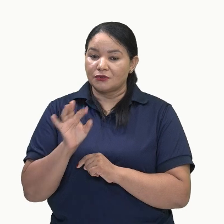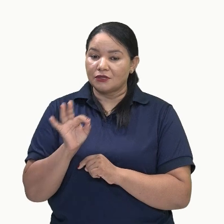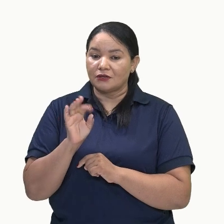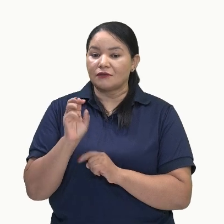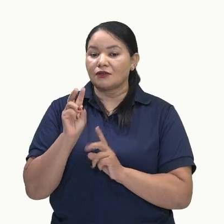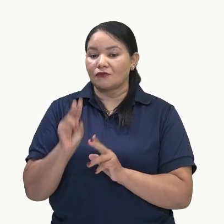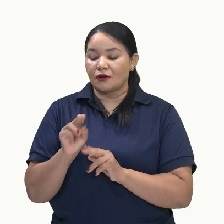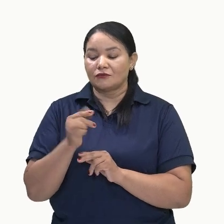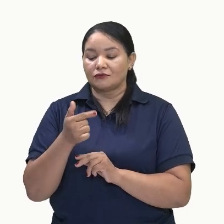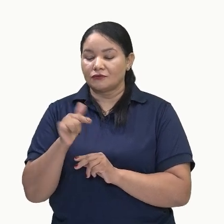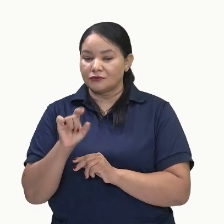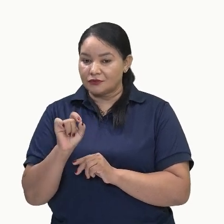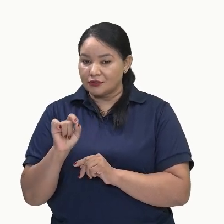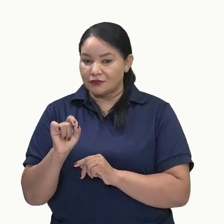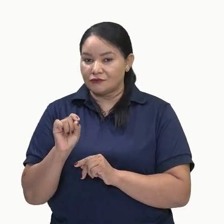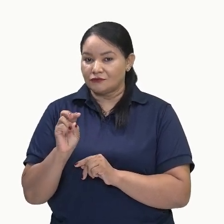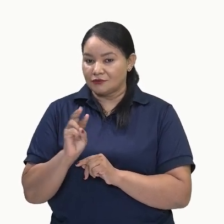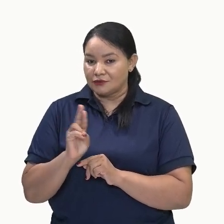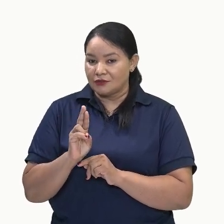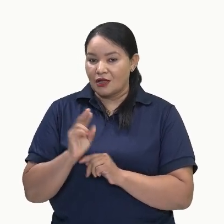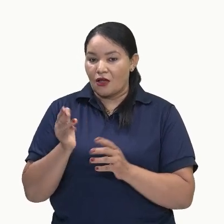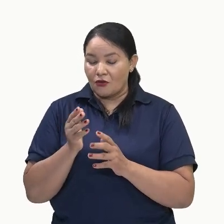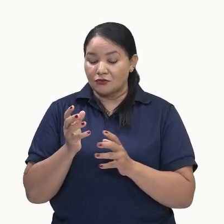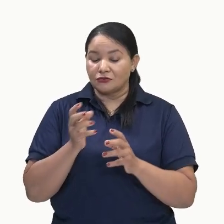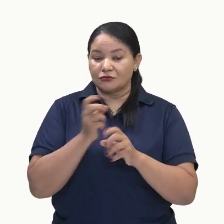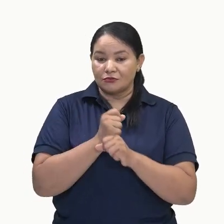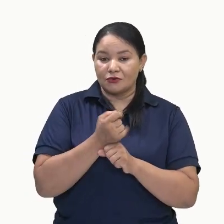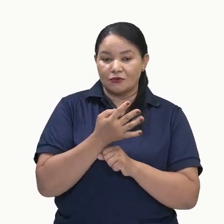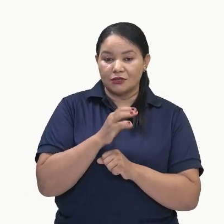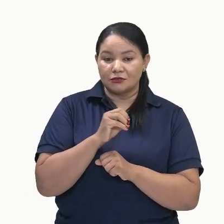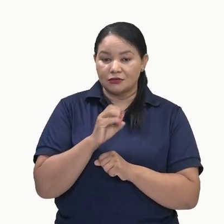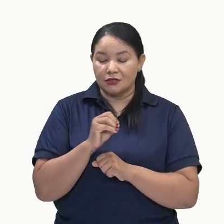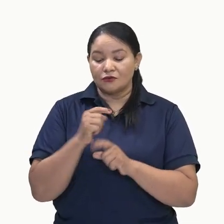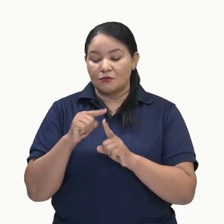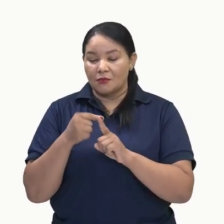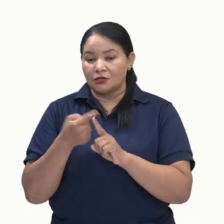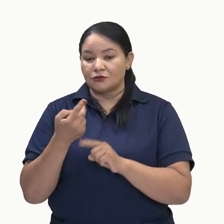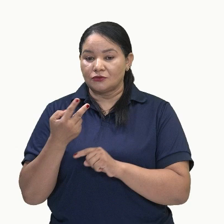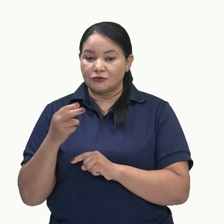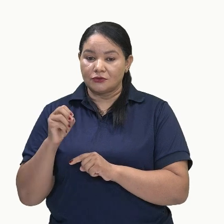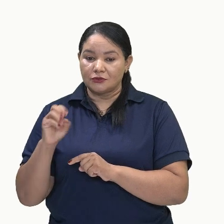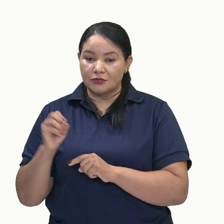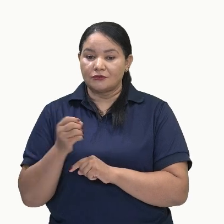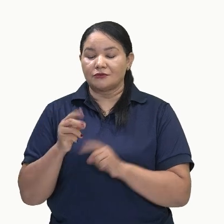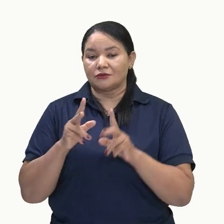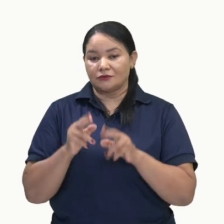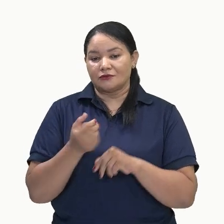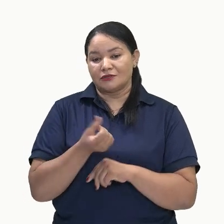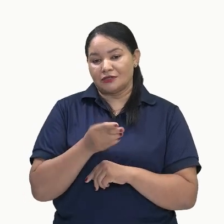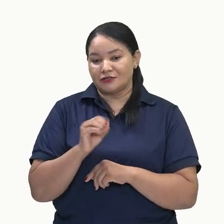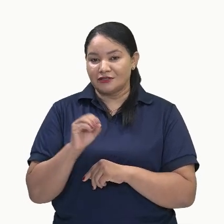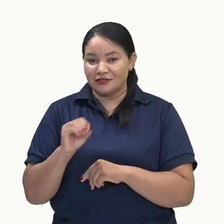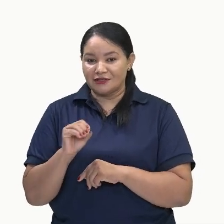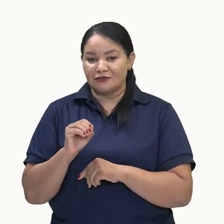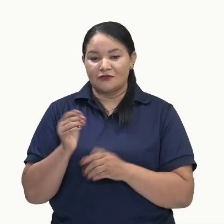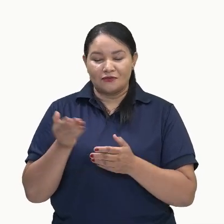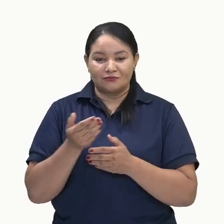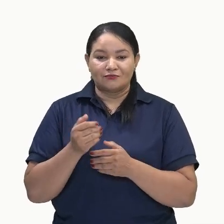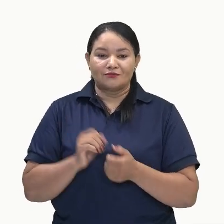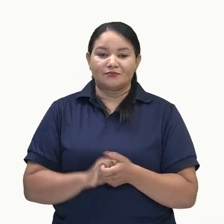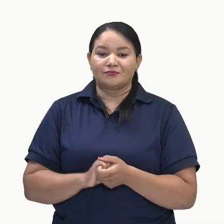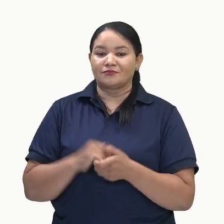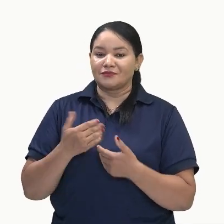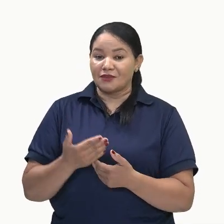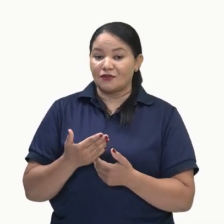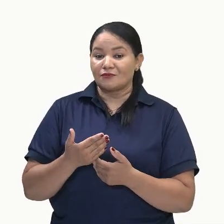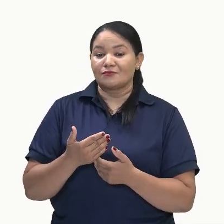a 200. Aí é só a gente somar 400 mais 200, 600. Como nós estamos tratando de dinheiro, R$